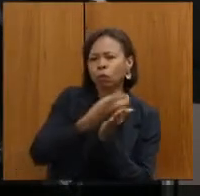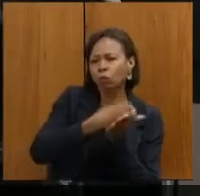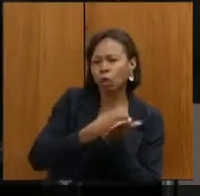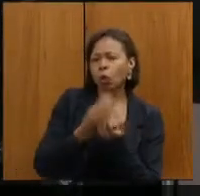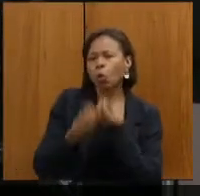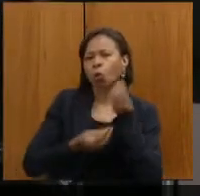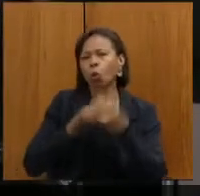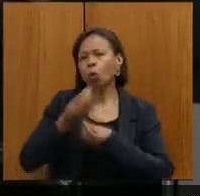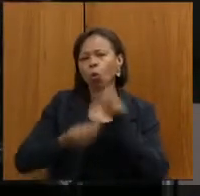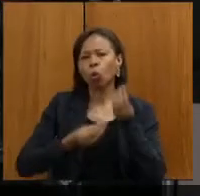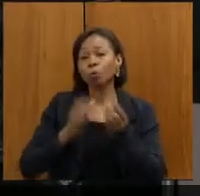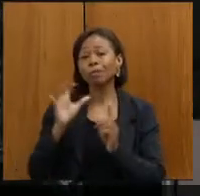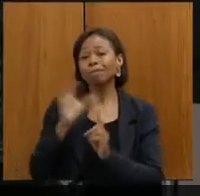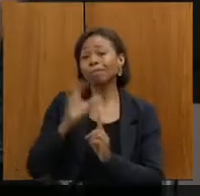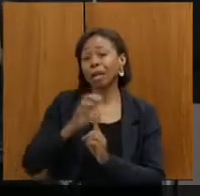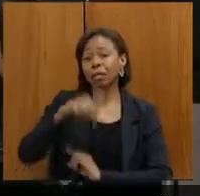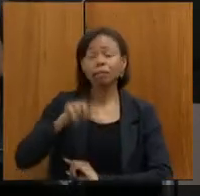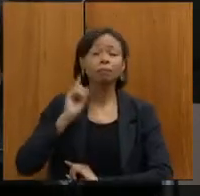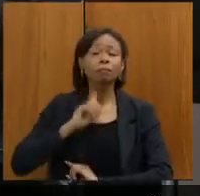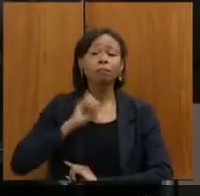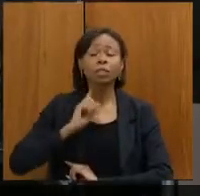médio e longo prazo